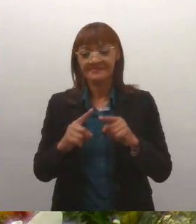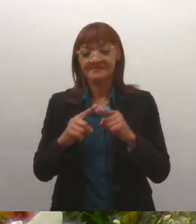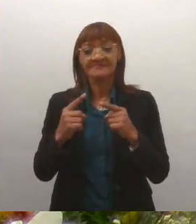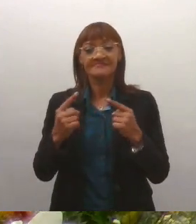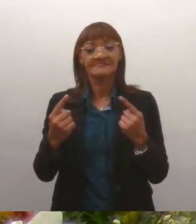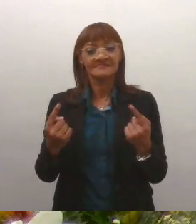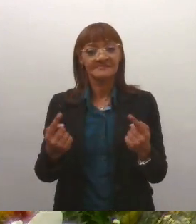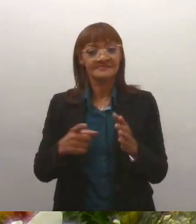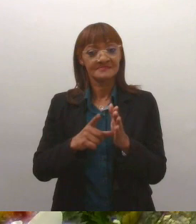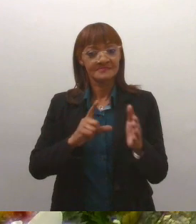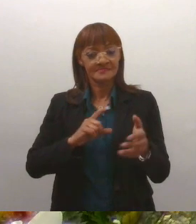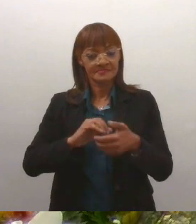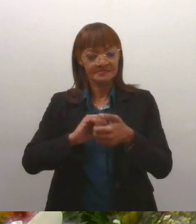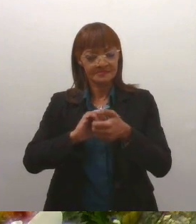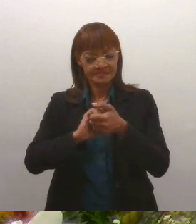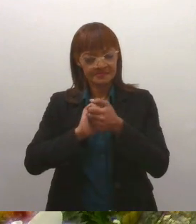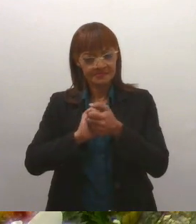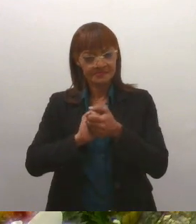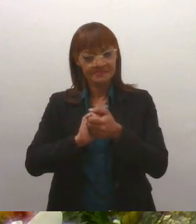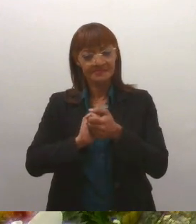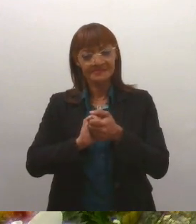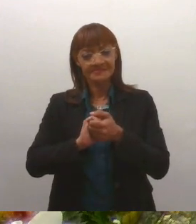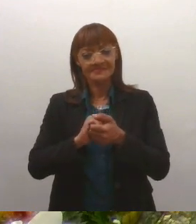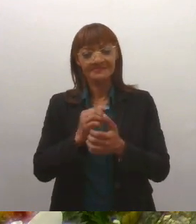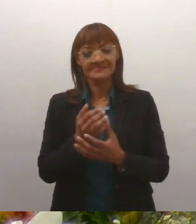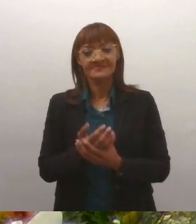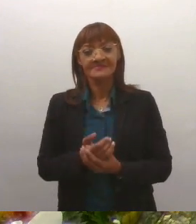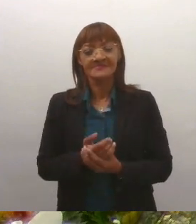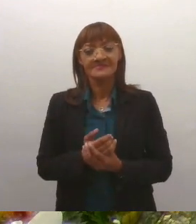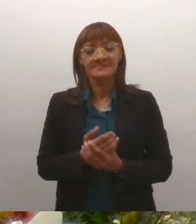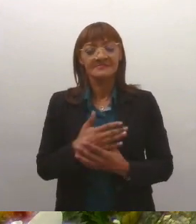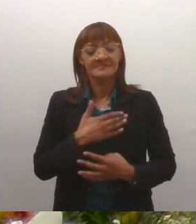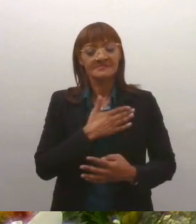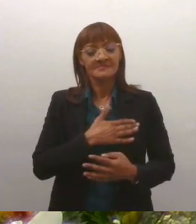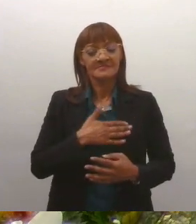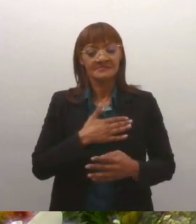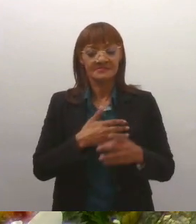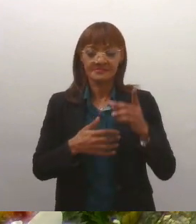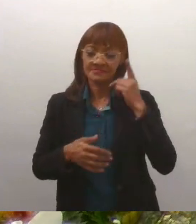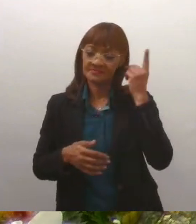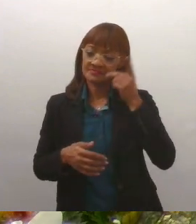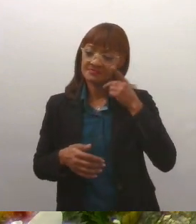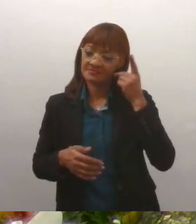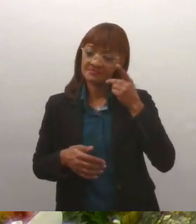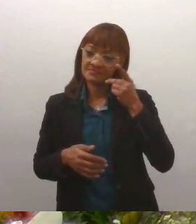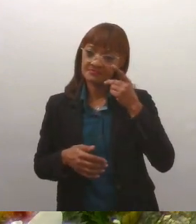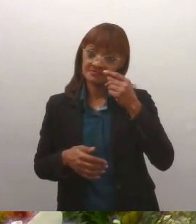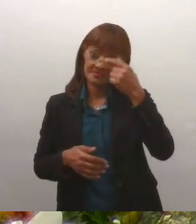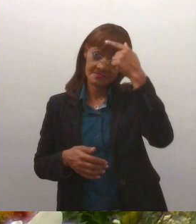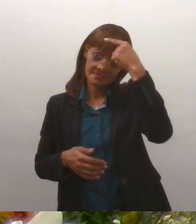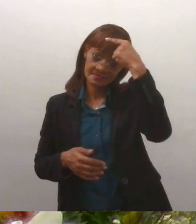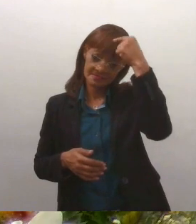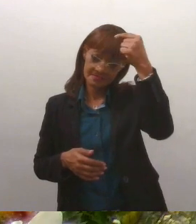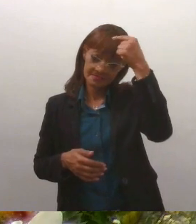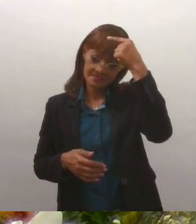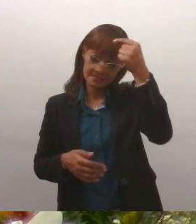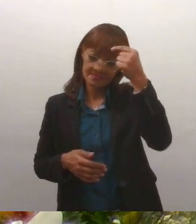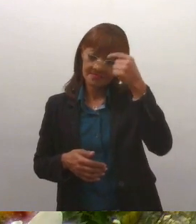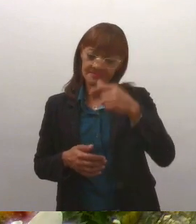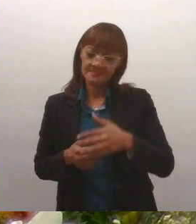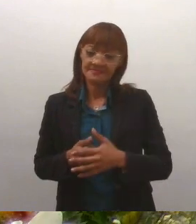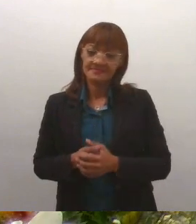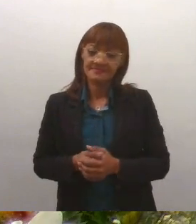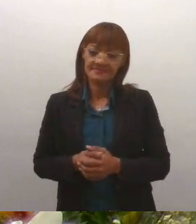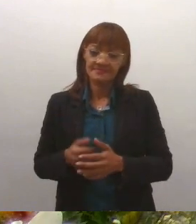o meu querido deputado Adailton, que é o grande zagueiro da Barra dos Coqueiros, o